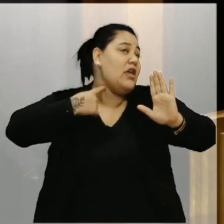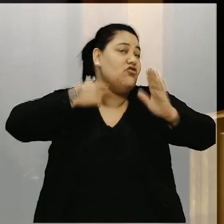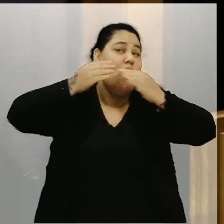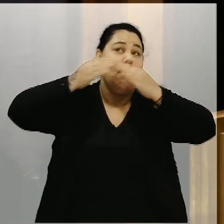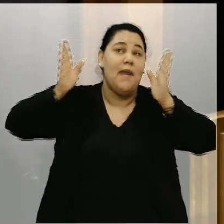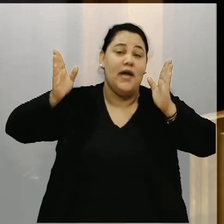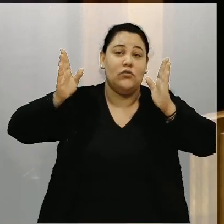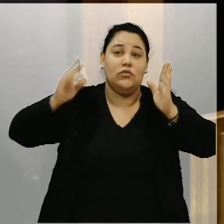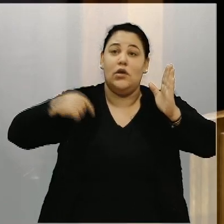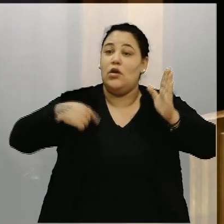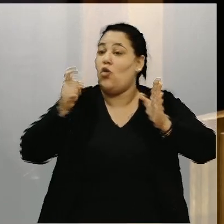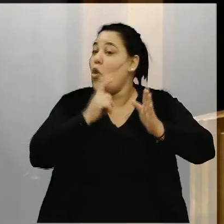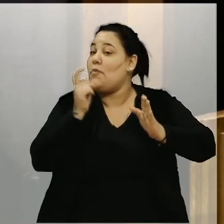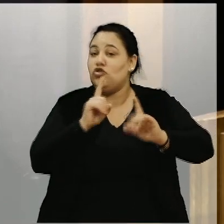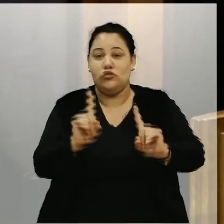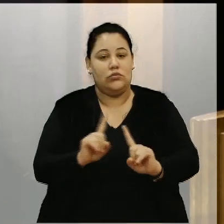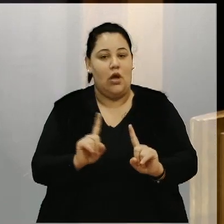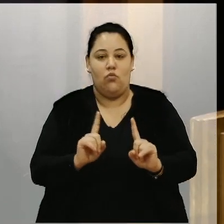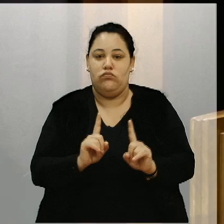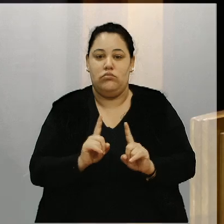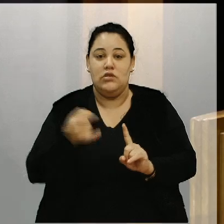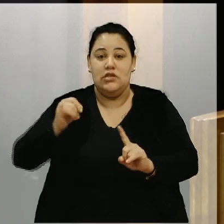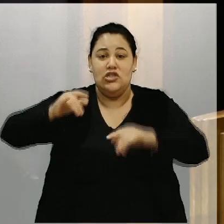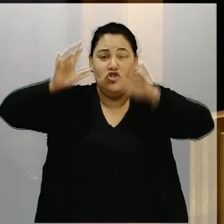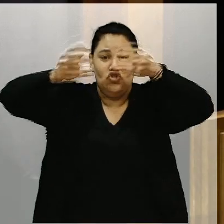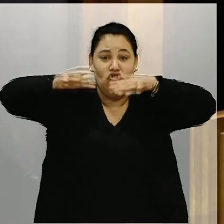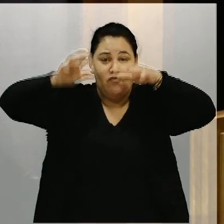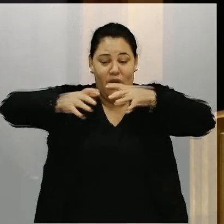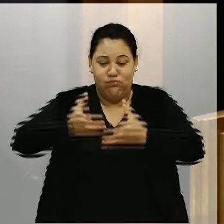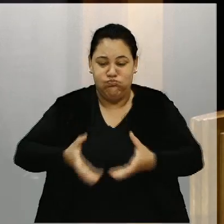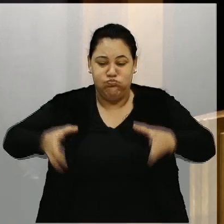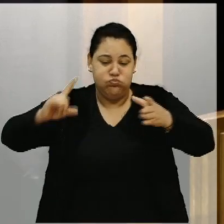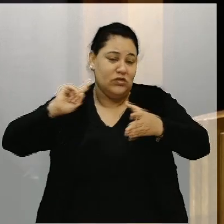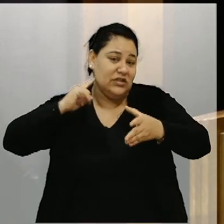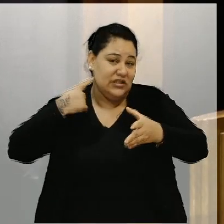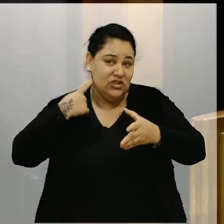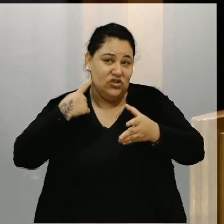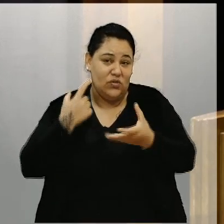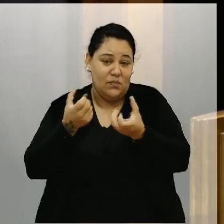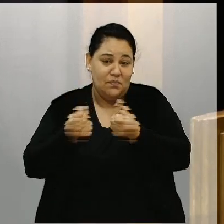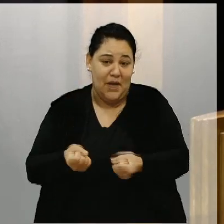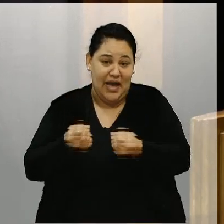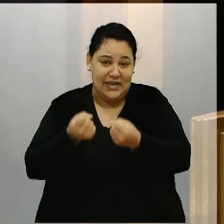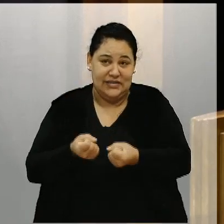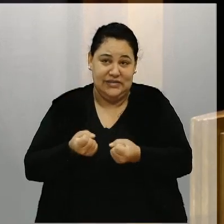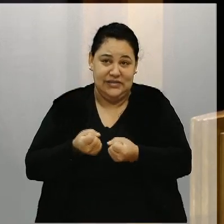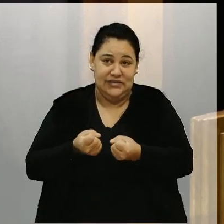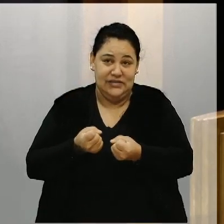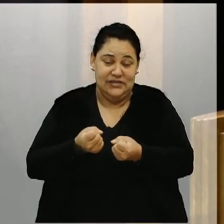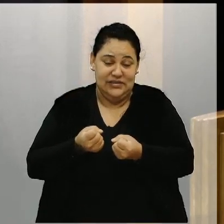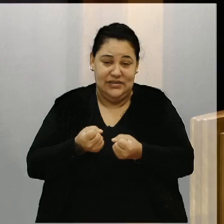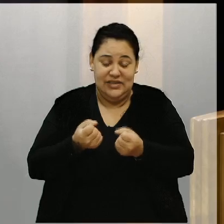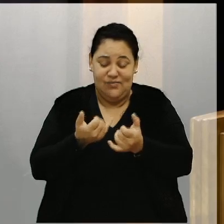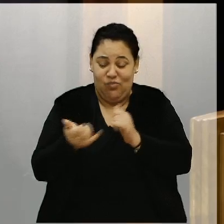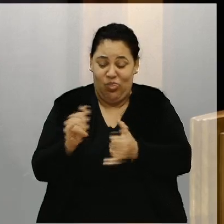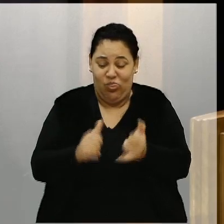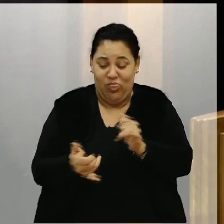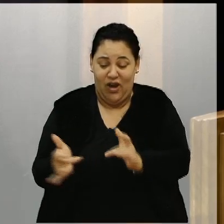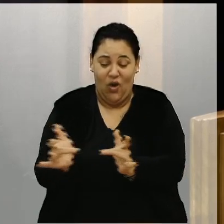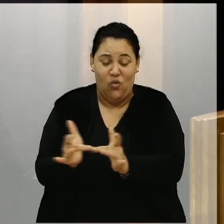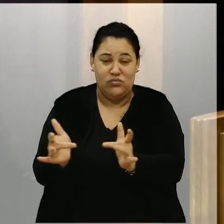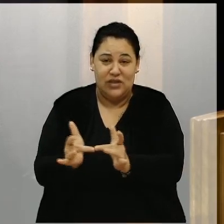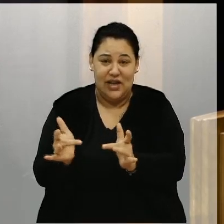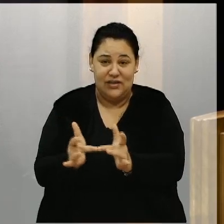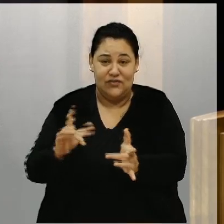está mentindo aqui. Se chover em cima disso aí, vai lixiviar o chorume para dentro daquele lago. E aí teremos um